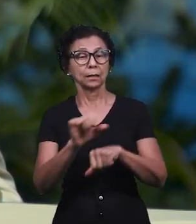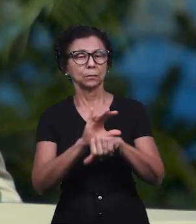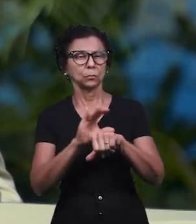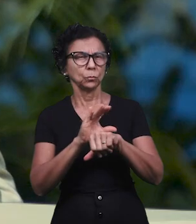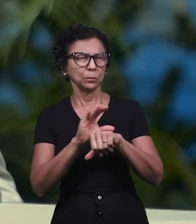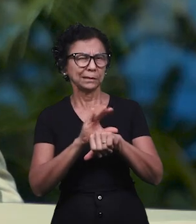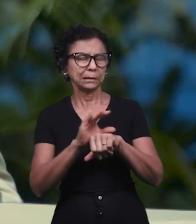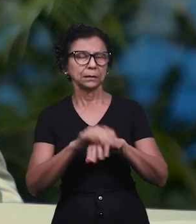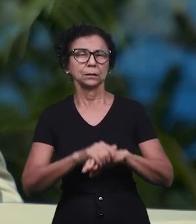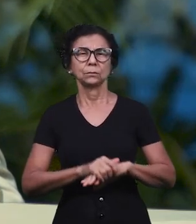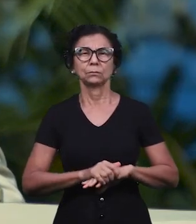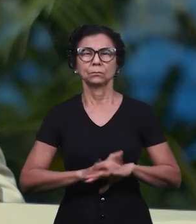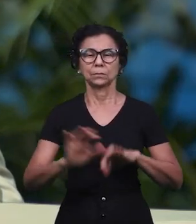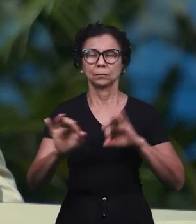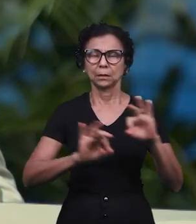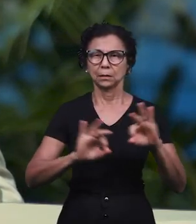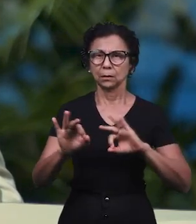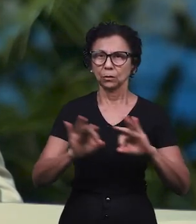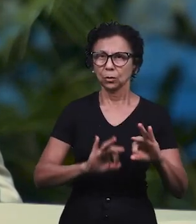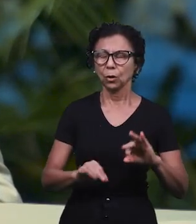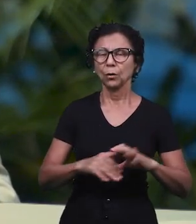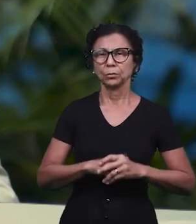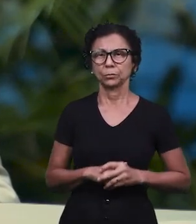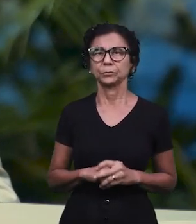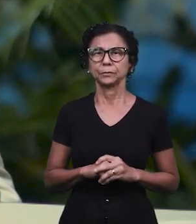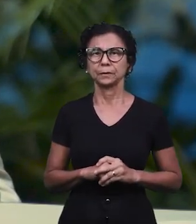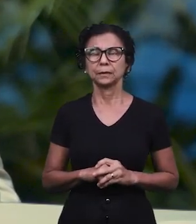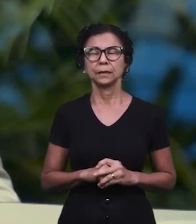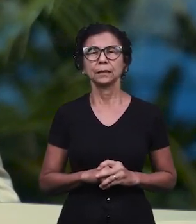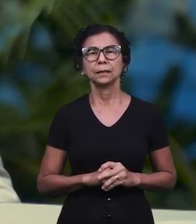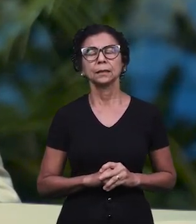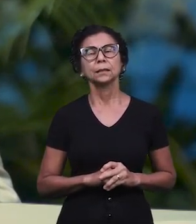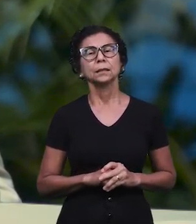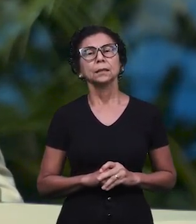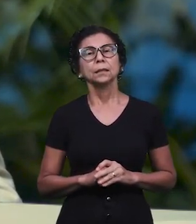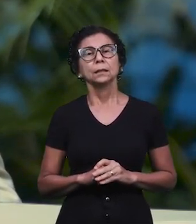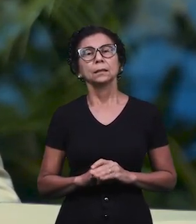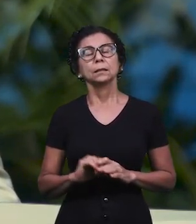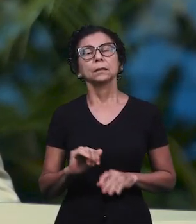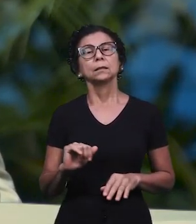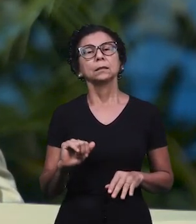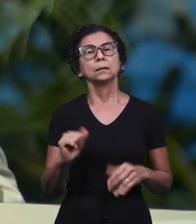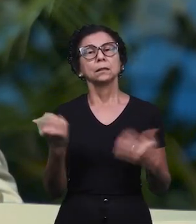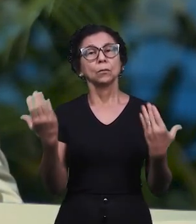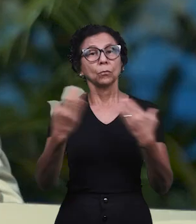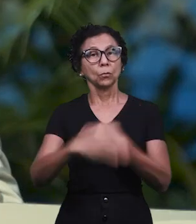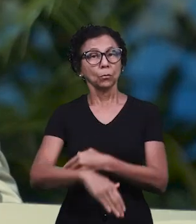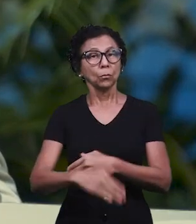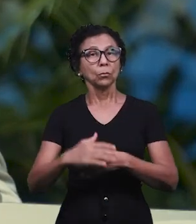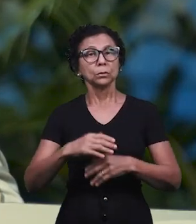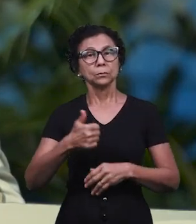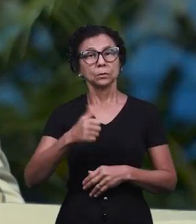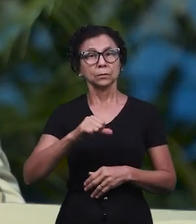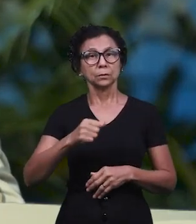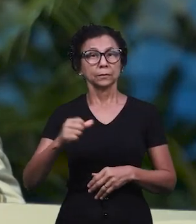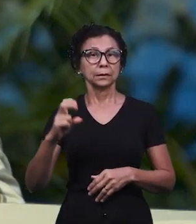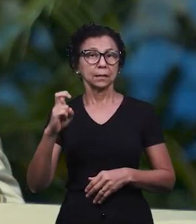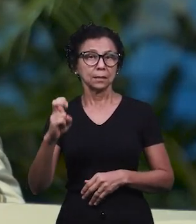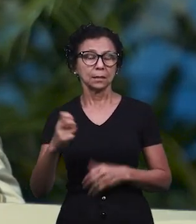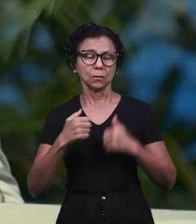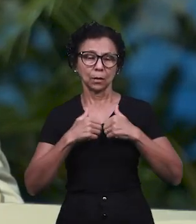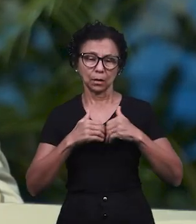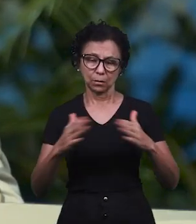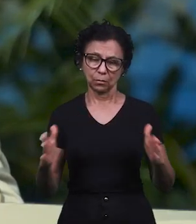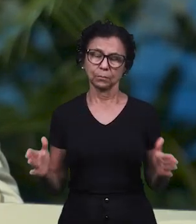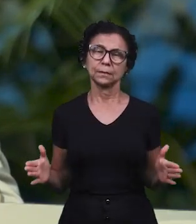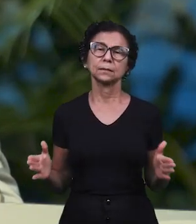Exército, que fica em Campinas, onde nós prestamos um concurso em 1995. Foi a minha entrada. O Senhor